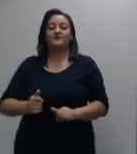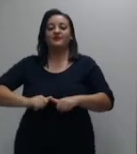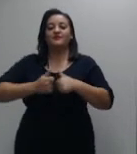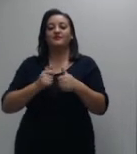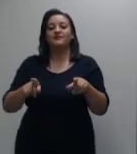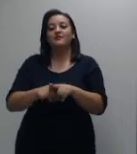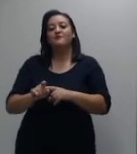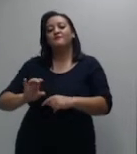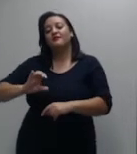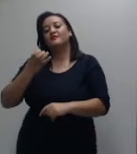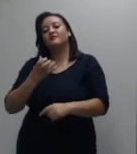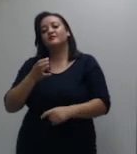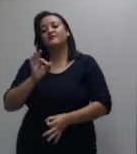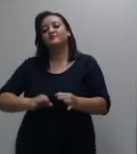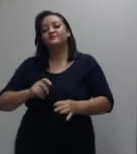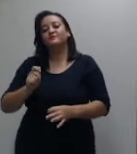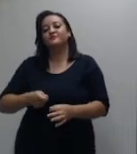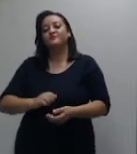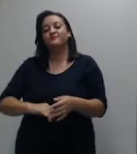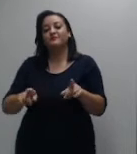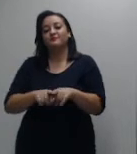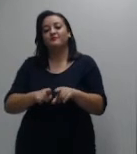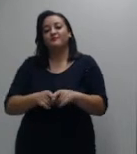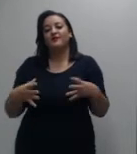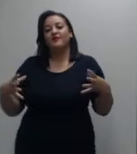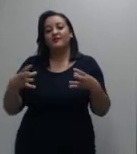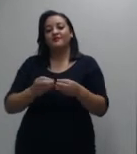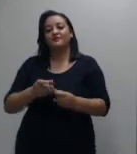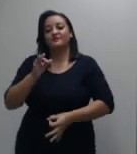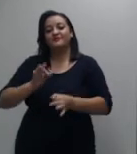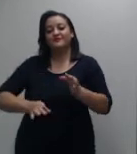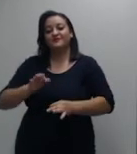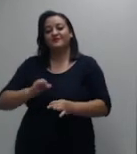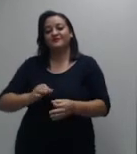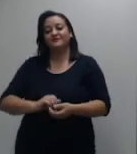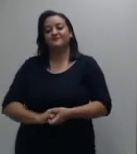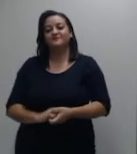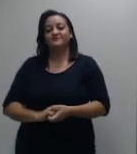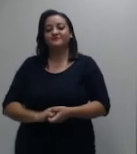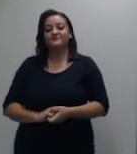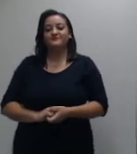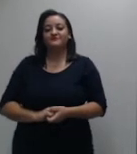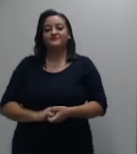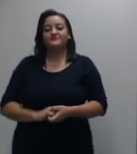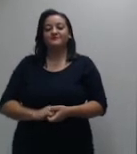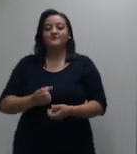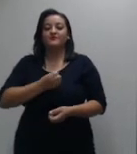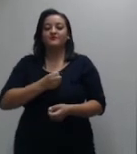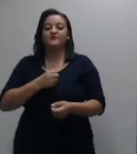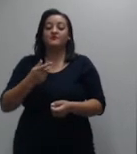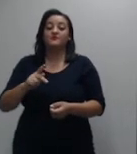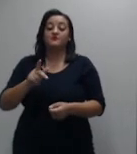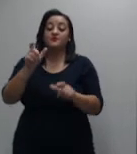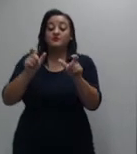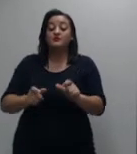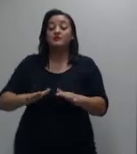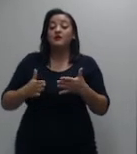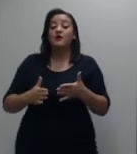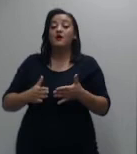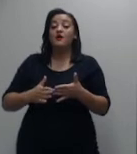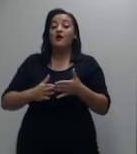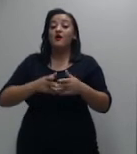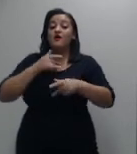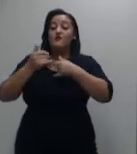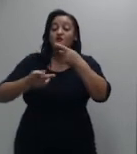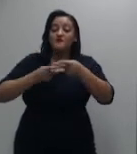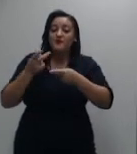decisão do juiz que não ex a conclusão do julgado o número sete quarto suas diferenças portanto aconselharam